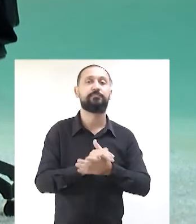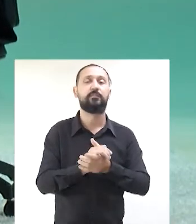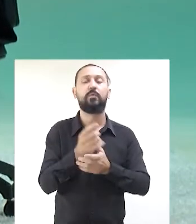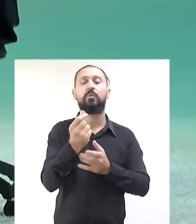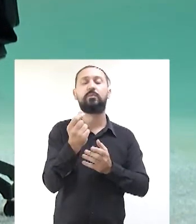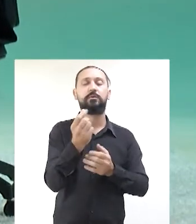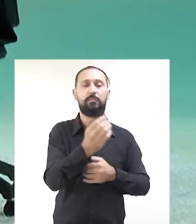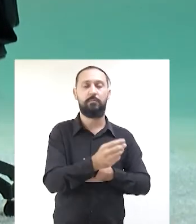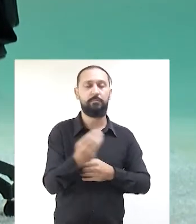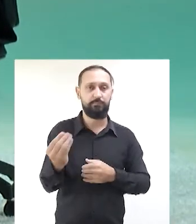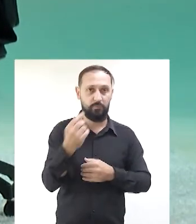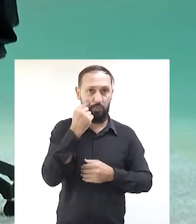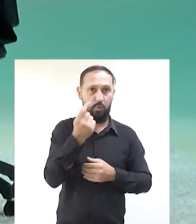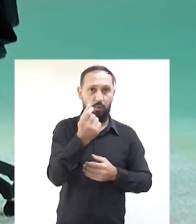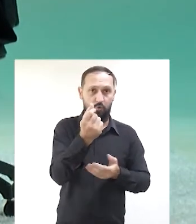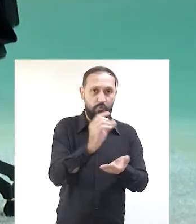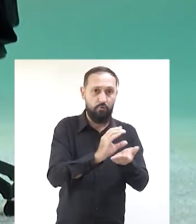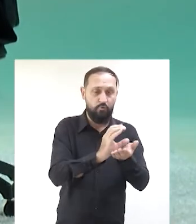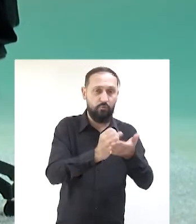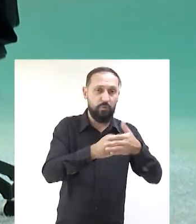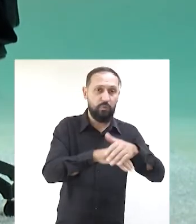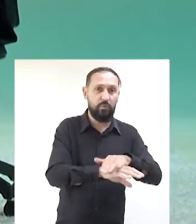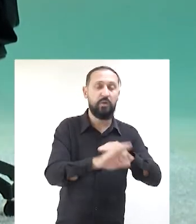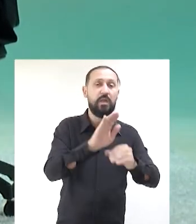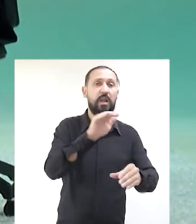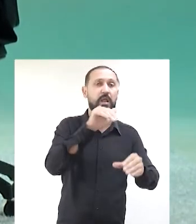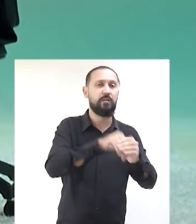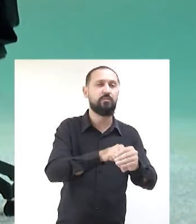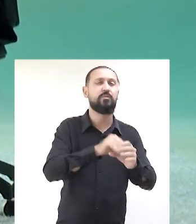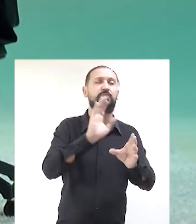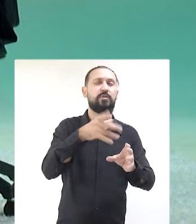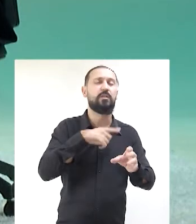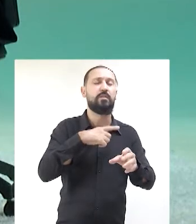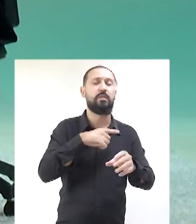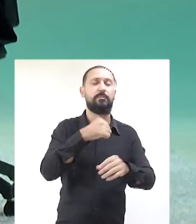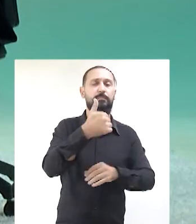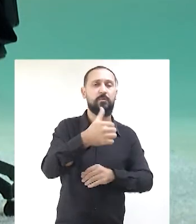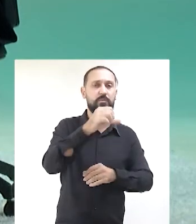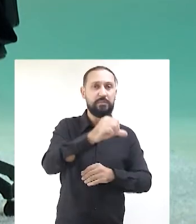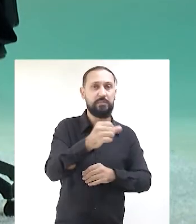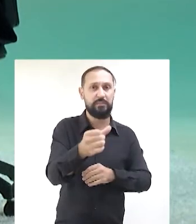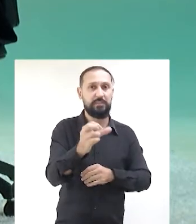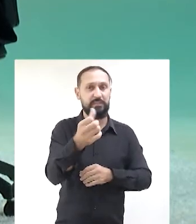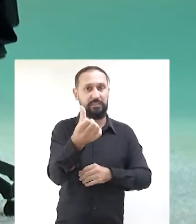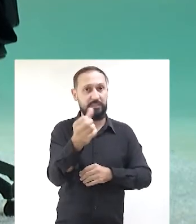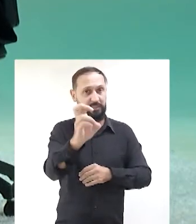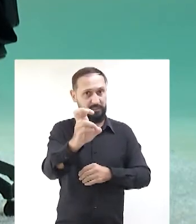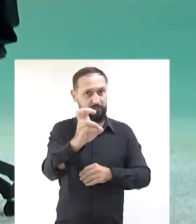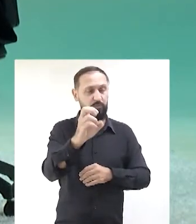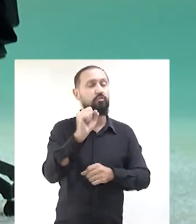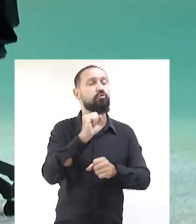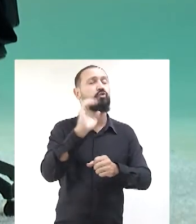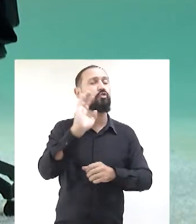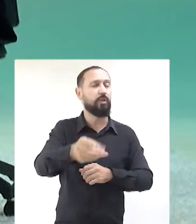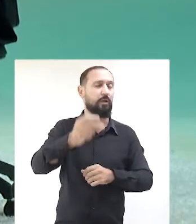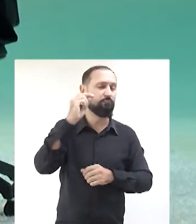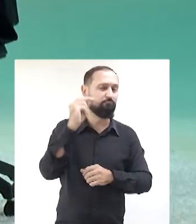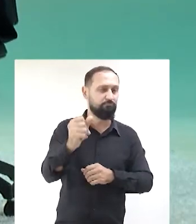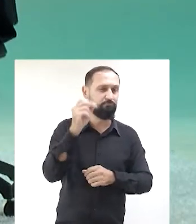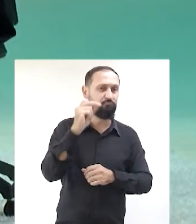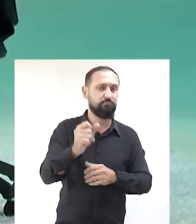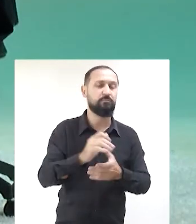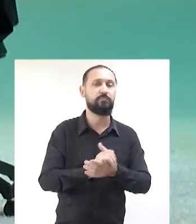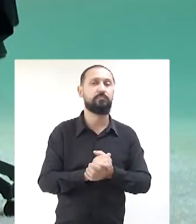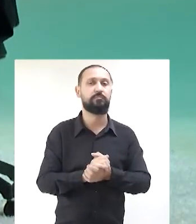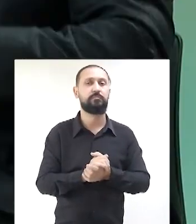Qual que é a diferença entre eles? O fundo eleitoral, na verdade, ele já existe desde 1965. Nossa. Né? É um instituto já do Brasil, né?